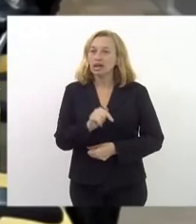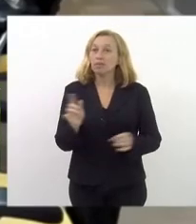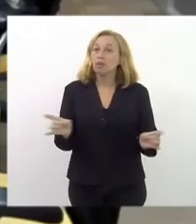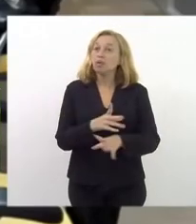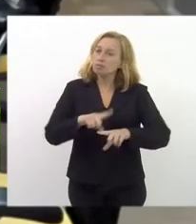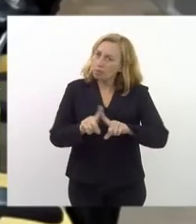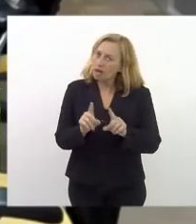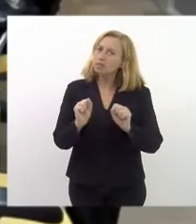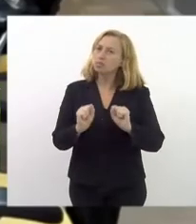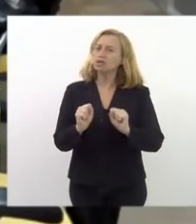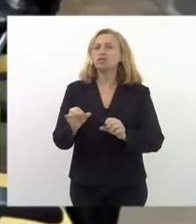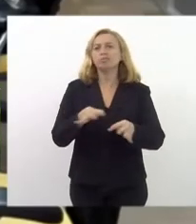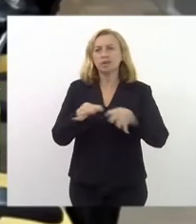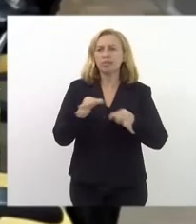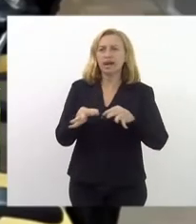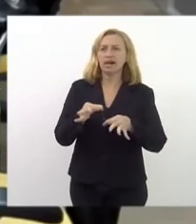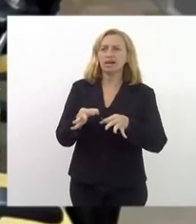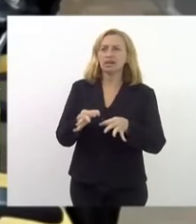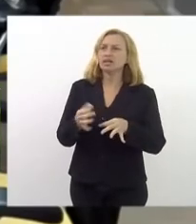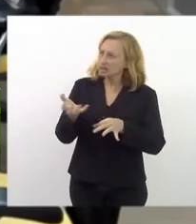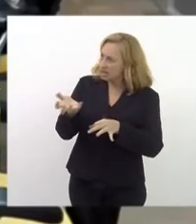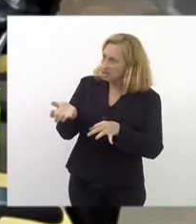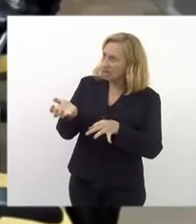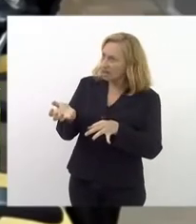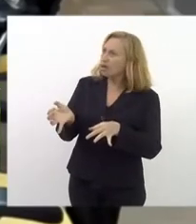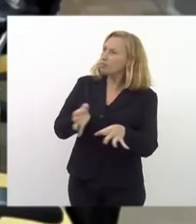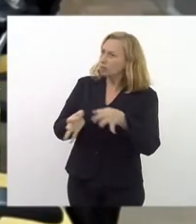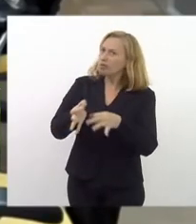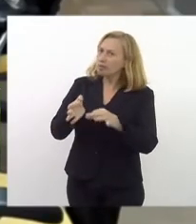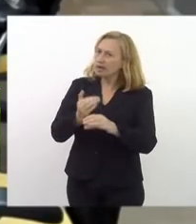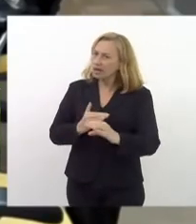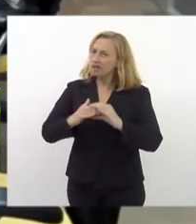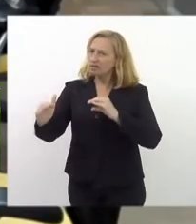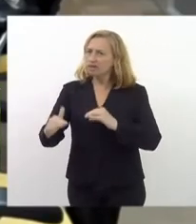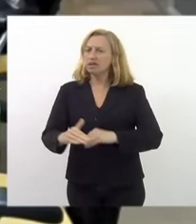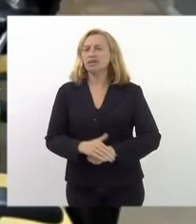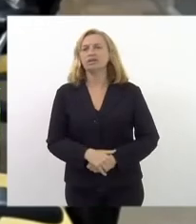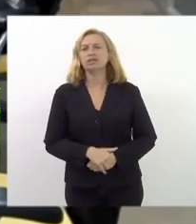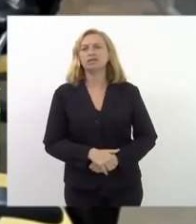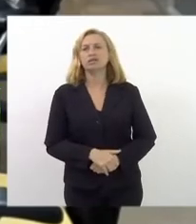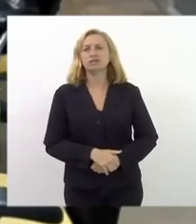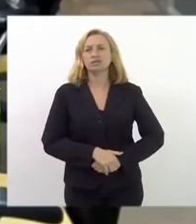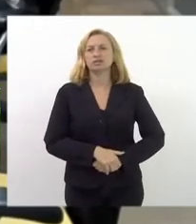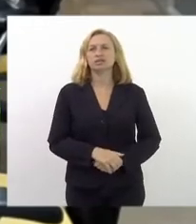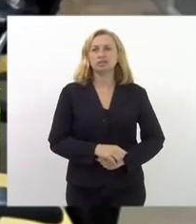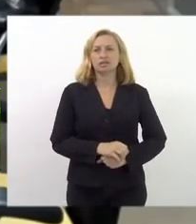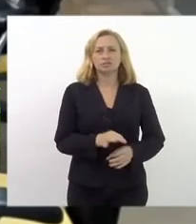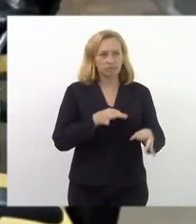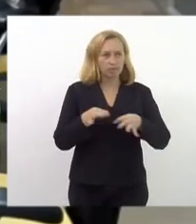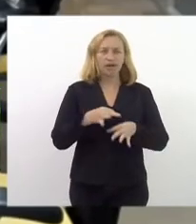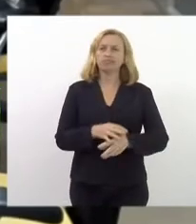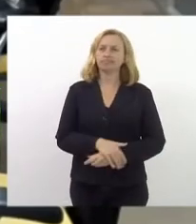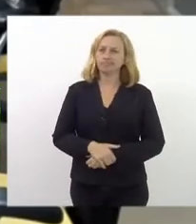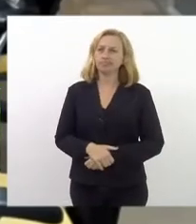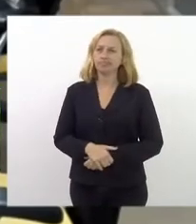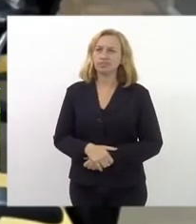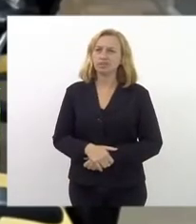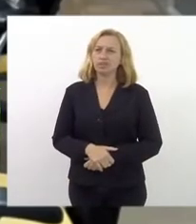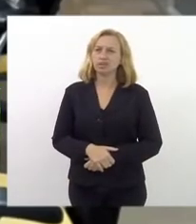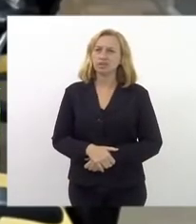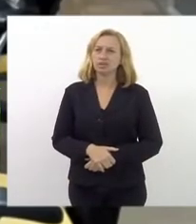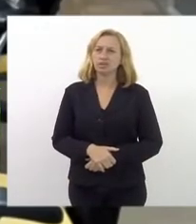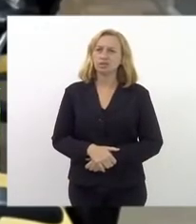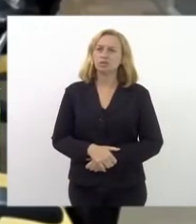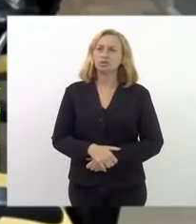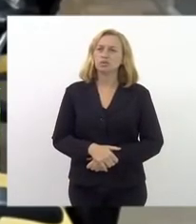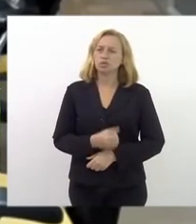mas nós podemos preparar. Se vocês quiserem, a gente vai preparar para vocês. A gente pega os dados do PNAD e a